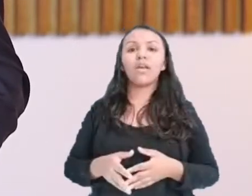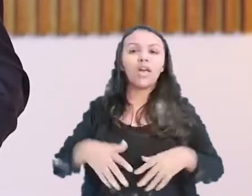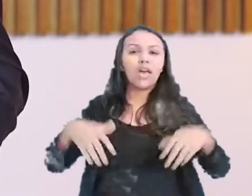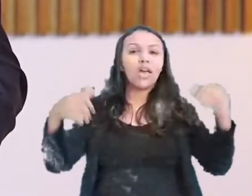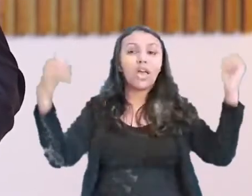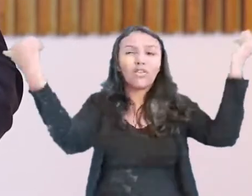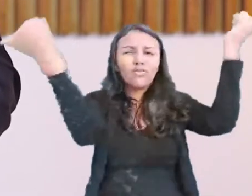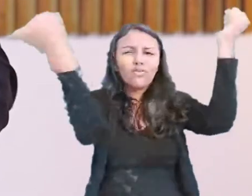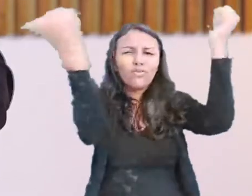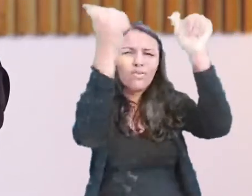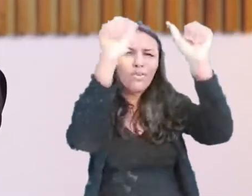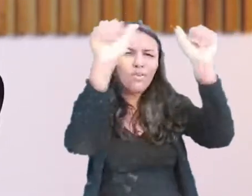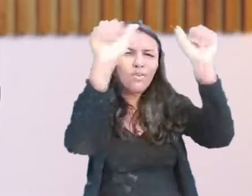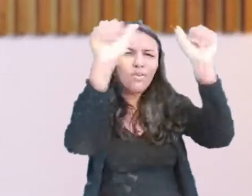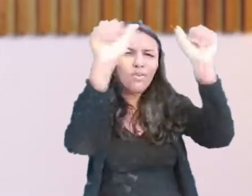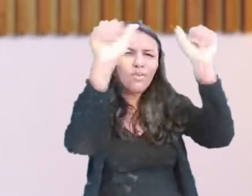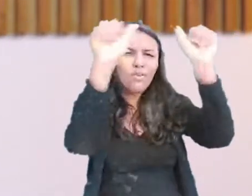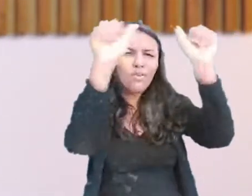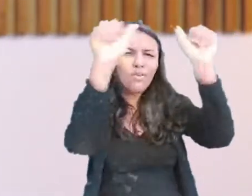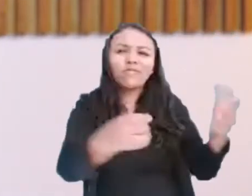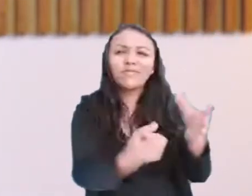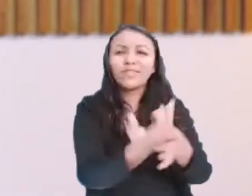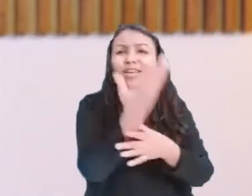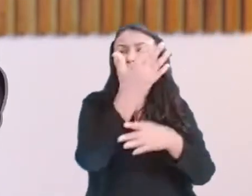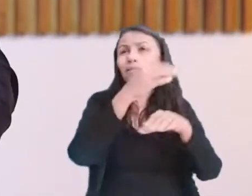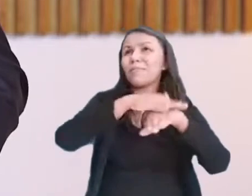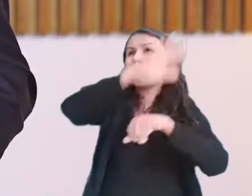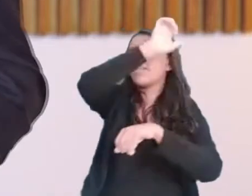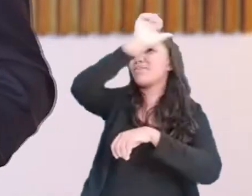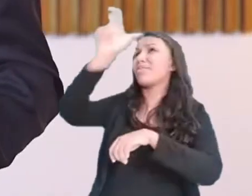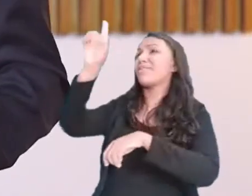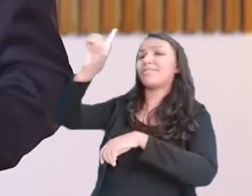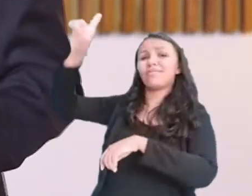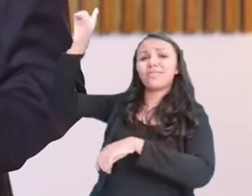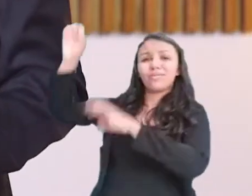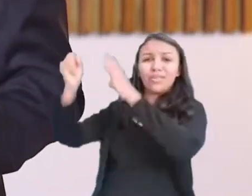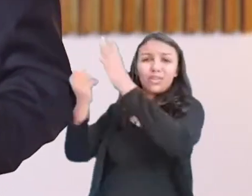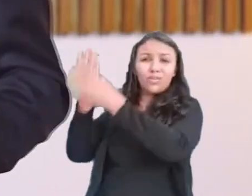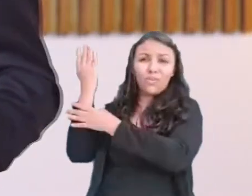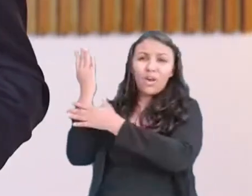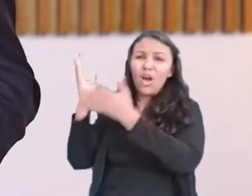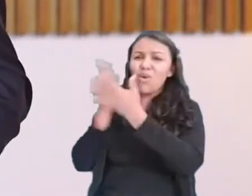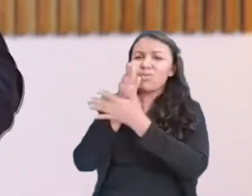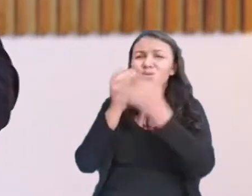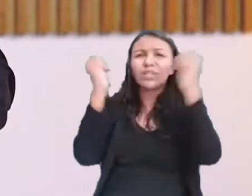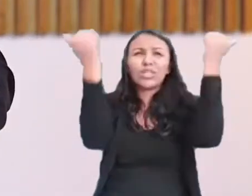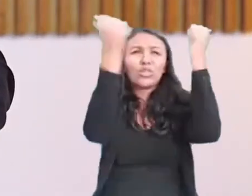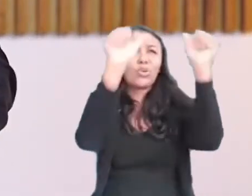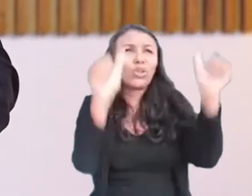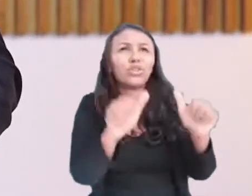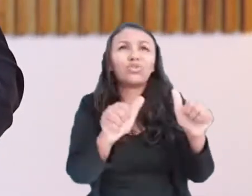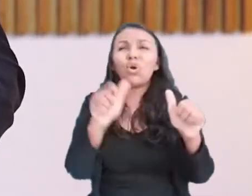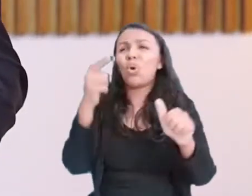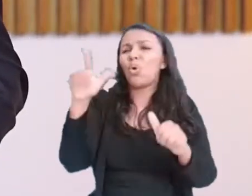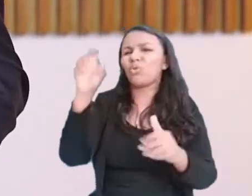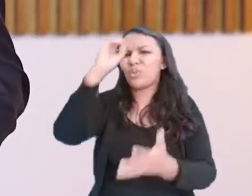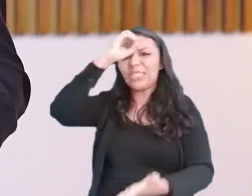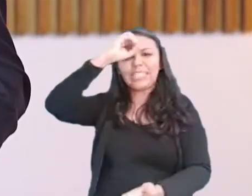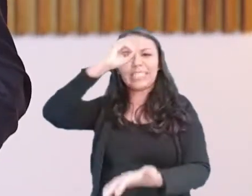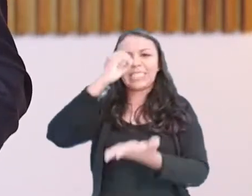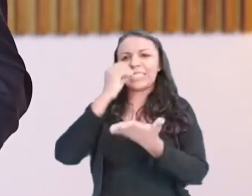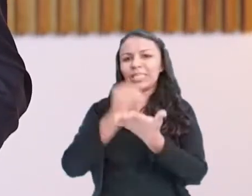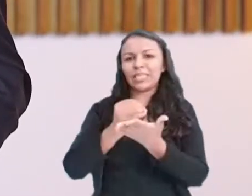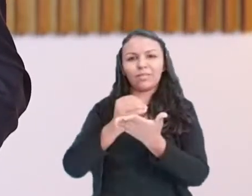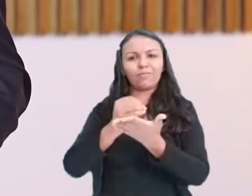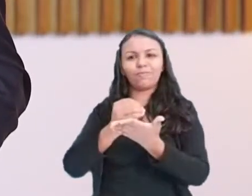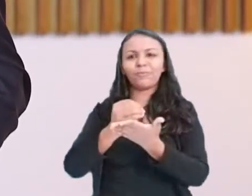Criador. Muitos se tornaram idólatras e mesmo alguns se tornaram ateus, não acreditando em nenhum tipo de divindade, muito